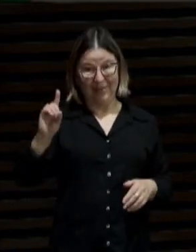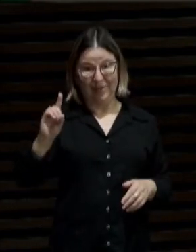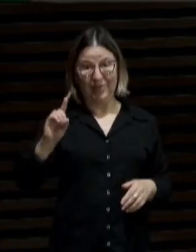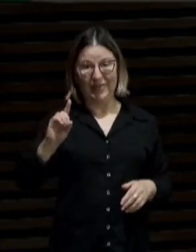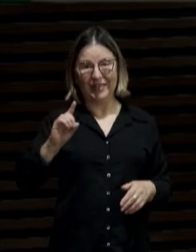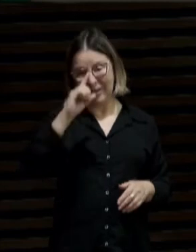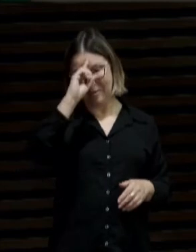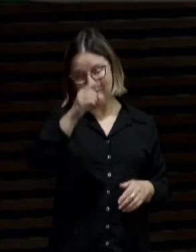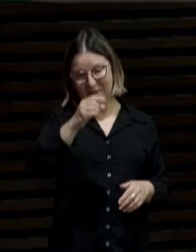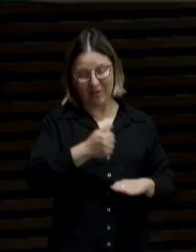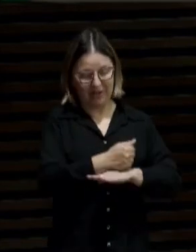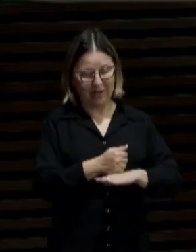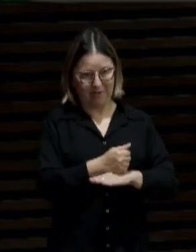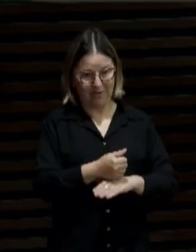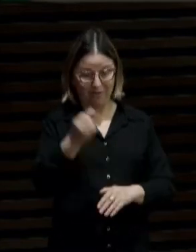Não, peraí.